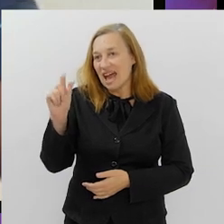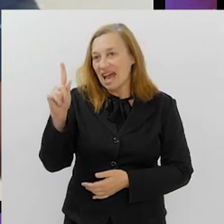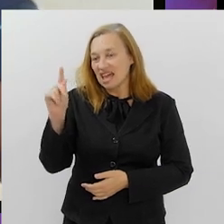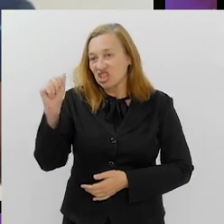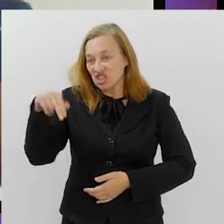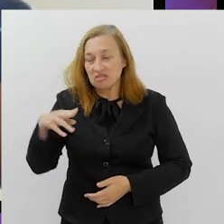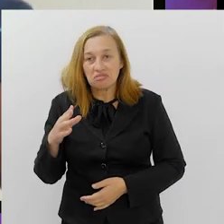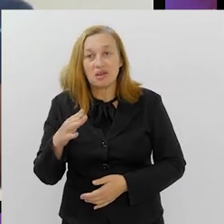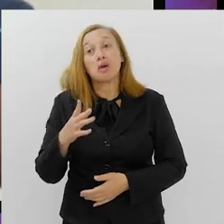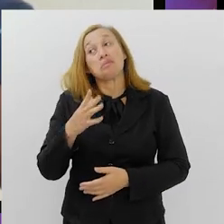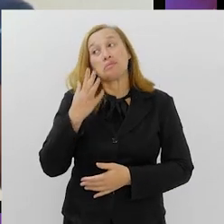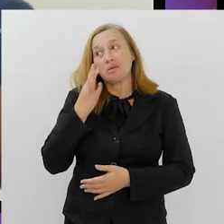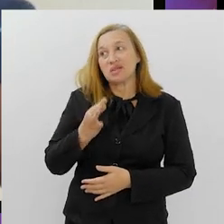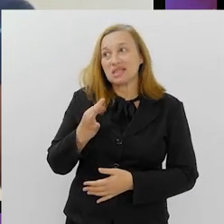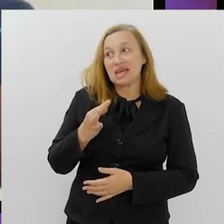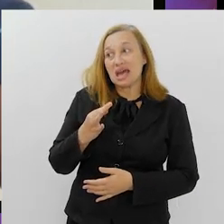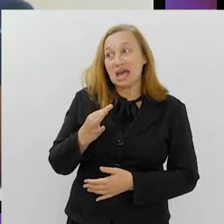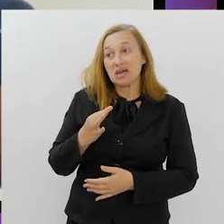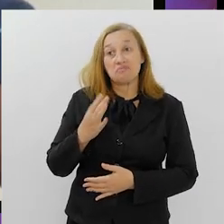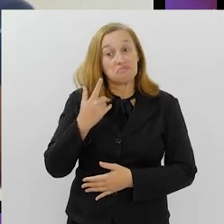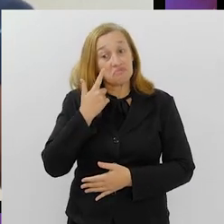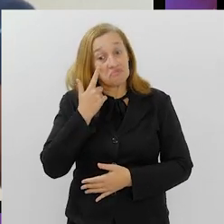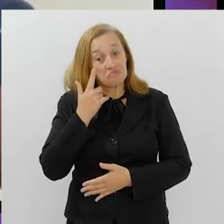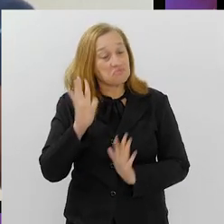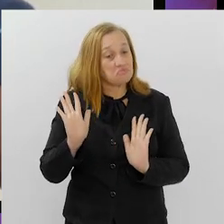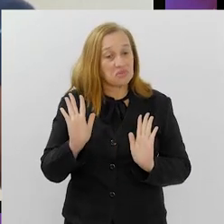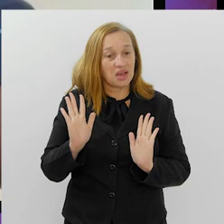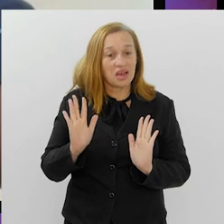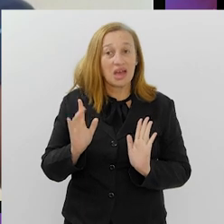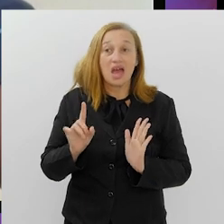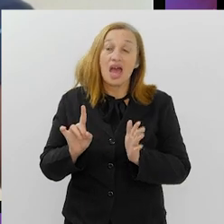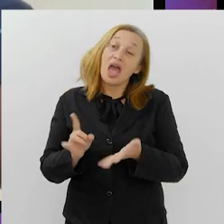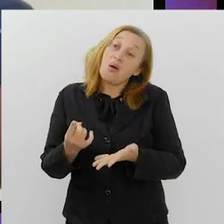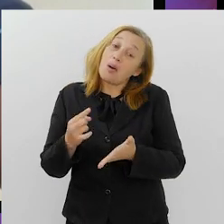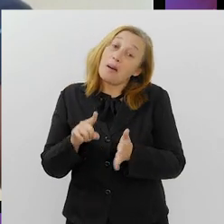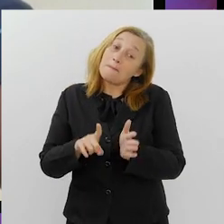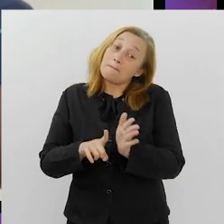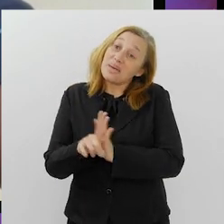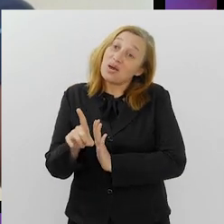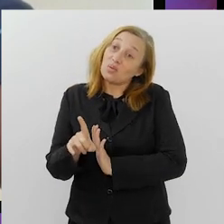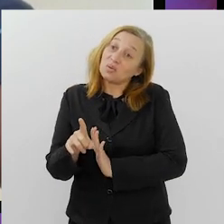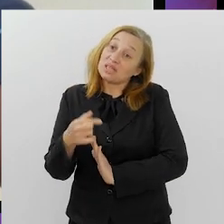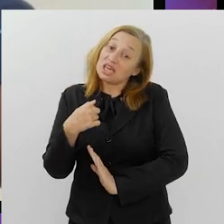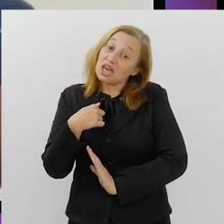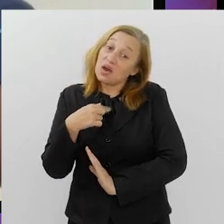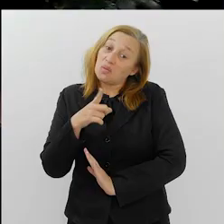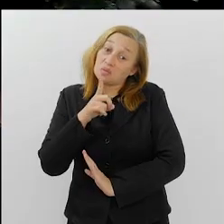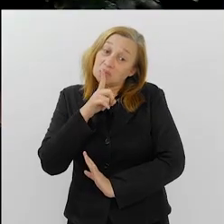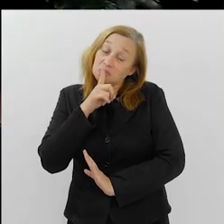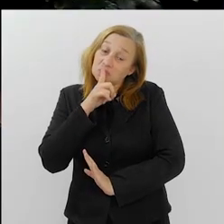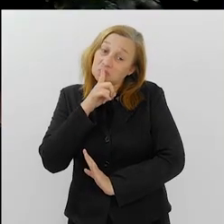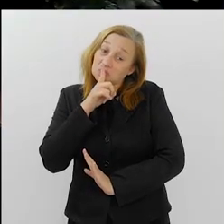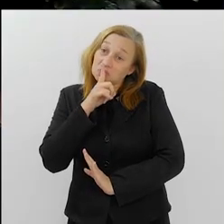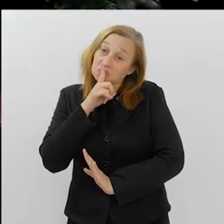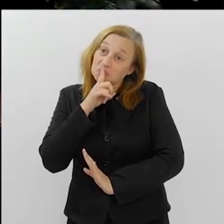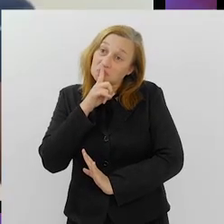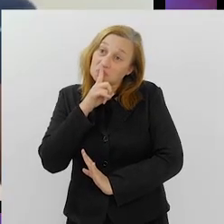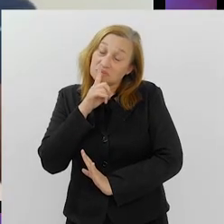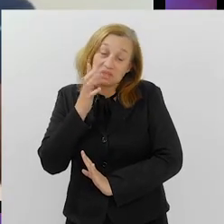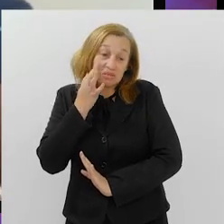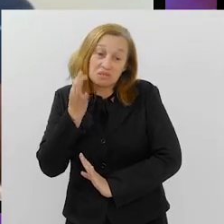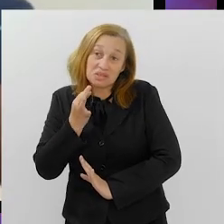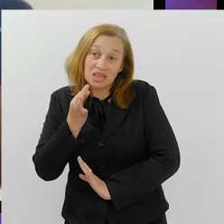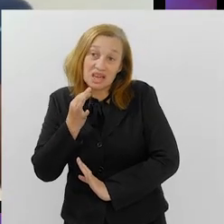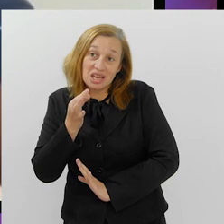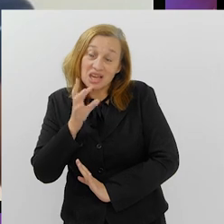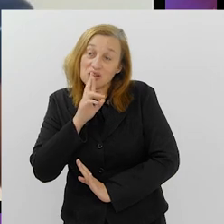concentração, sei que é o clube que paga, então, essa você me pegou, essa pergunta que eu fui prevenida, vou ficar te devendo essa, mas creio